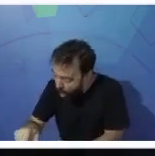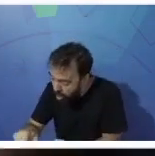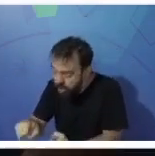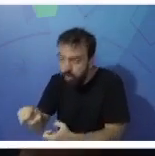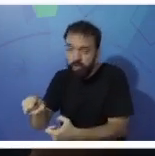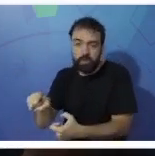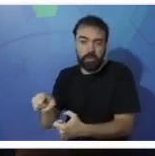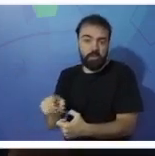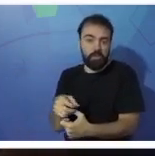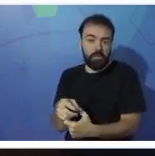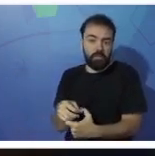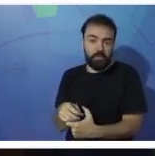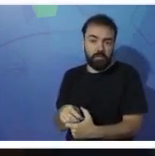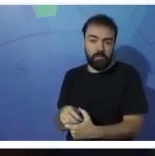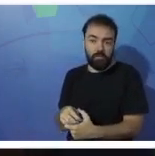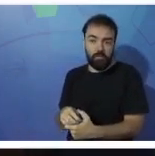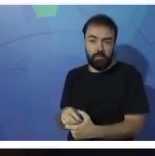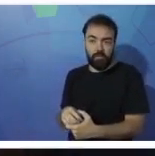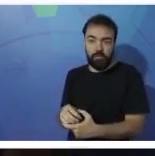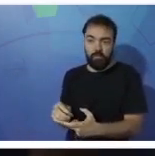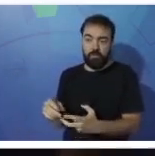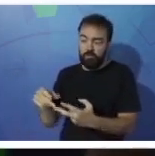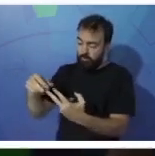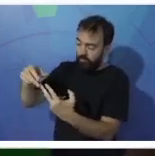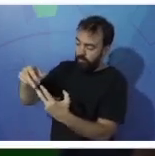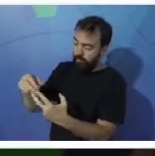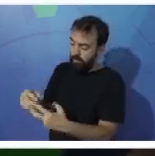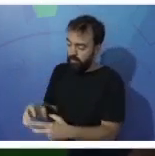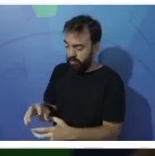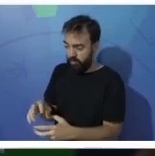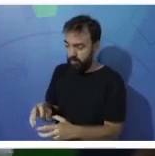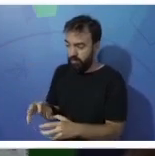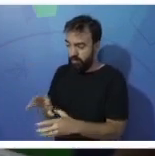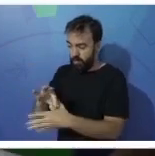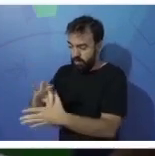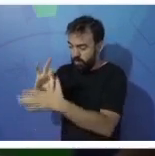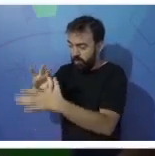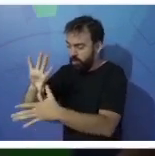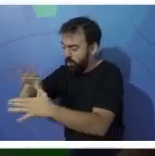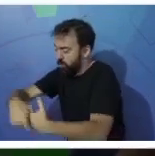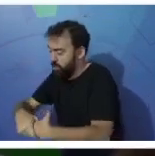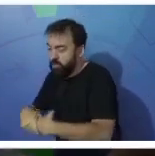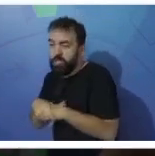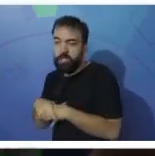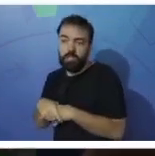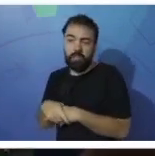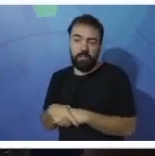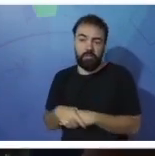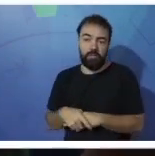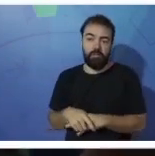abocanhou o reflexo para se apropriar da outra carne.